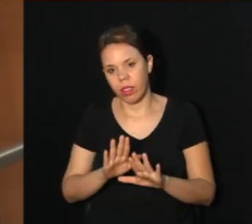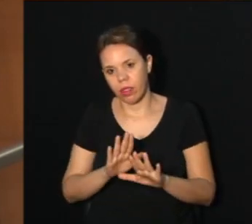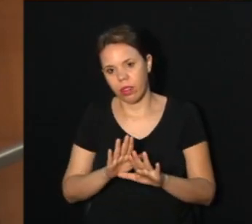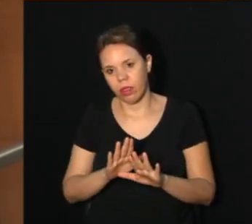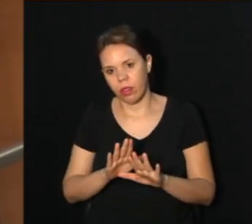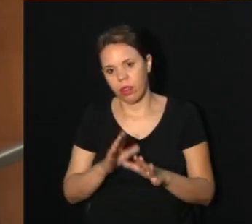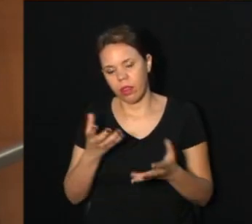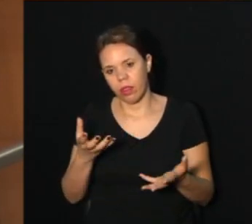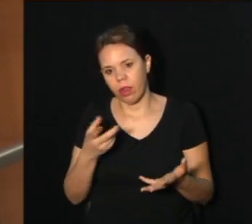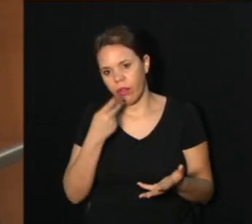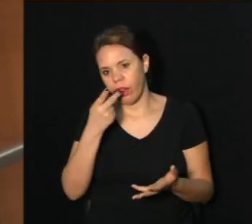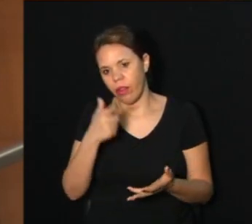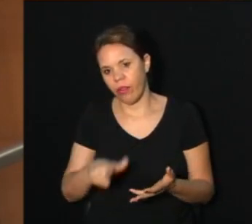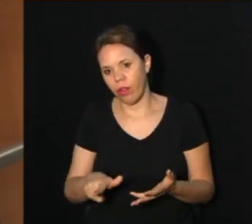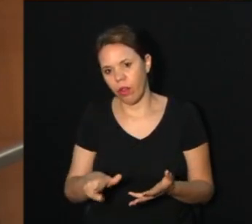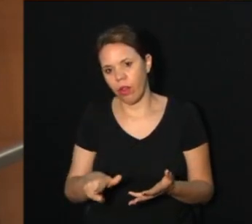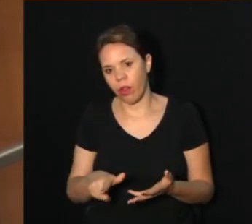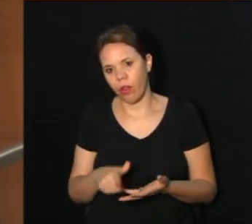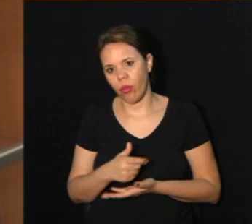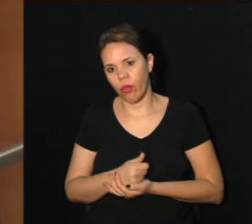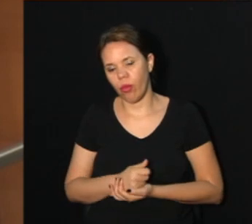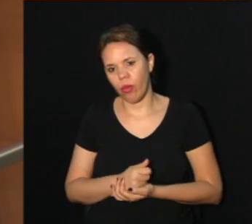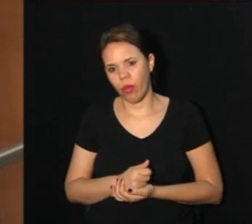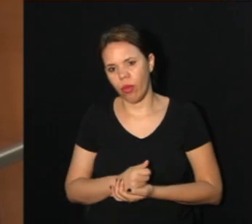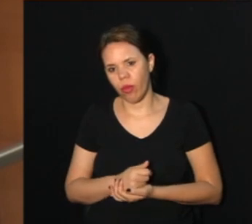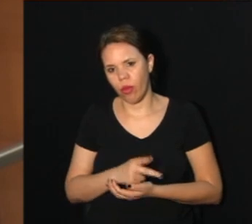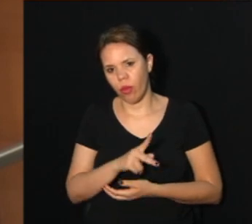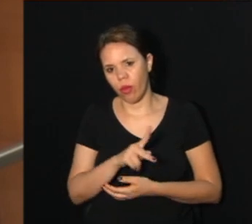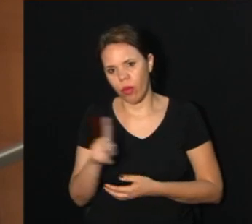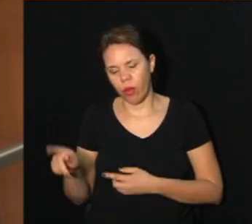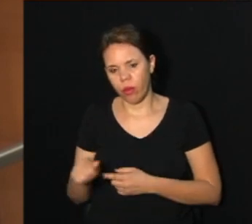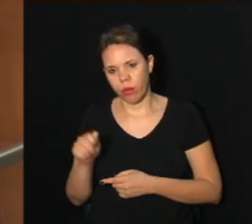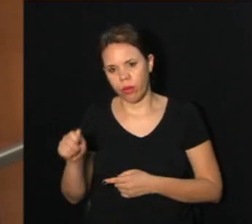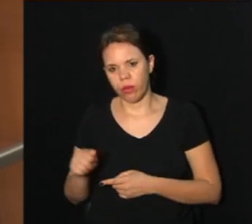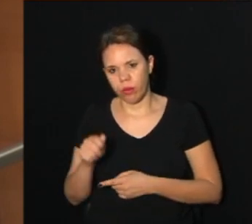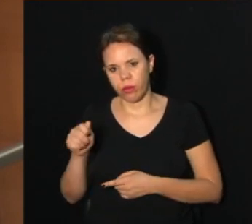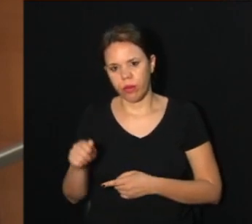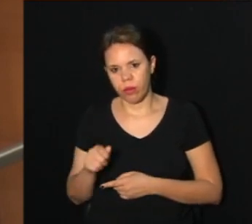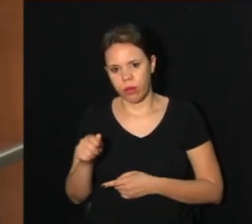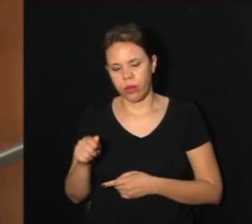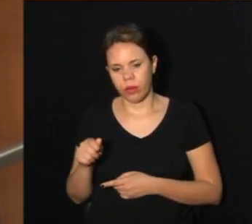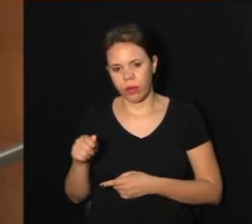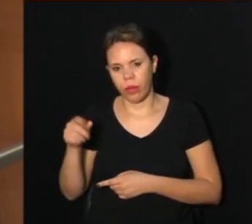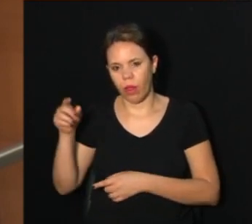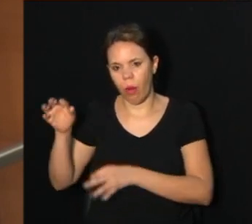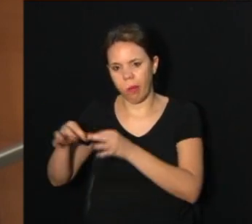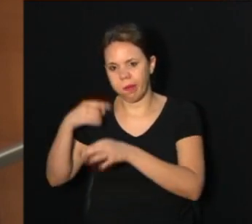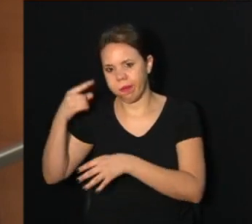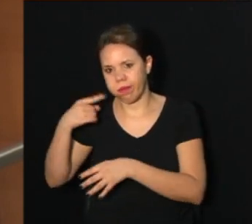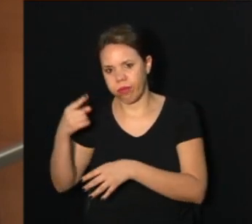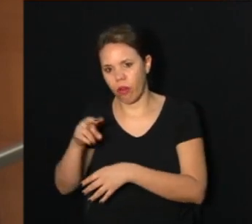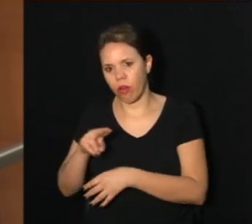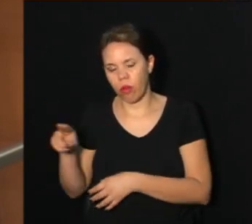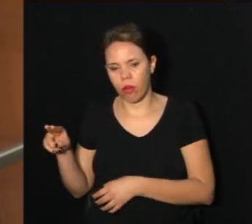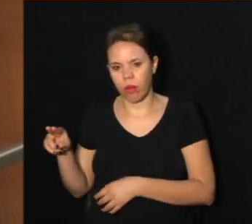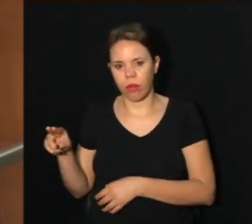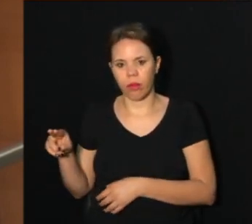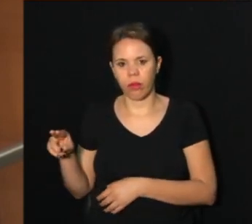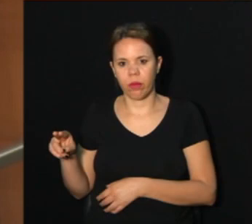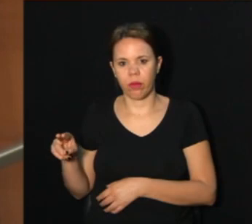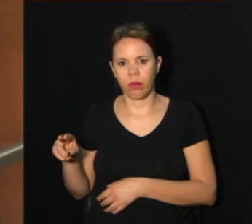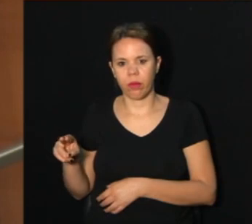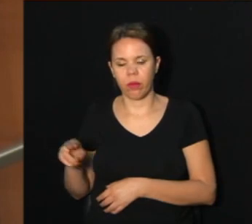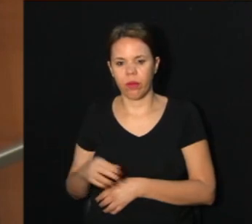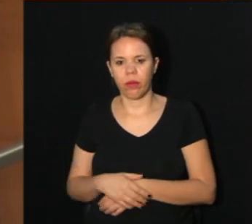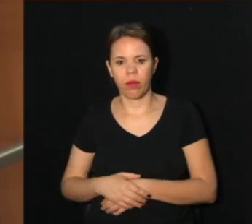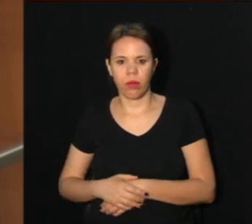só queria reforçar ao presidente da Associação dos Procuradores, é isso, senhor? Como é que é o nome do senhor, por favor? Não, o